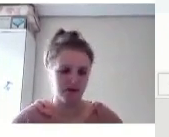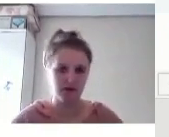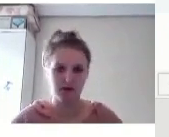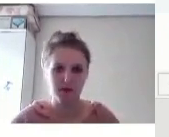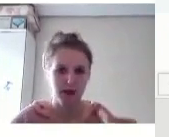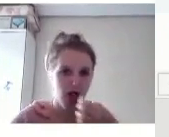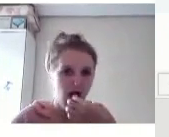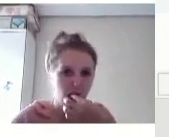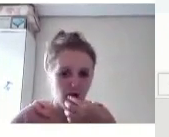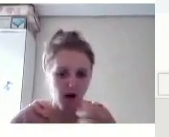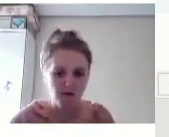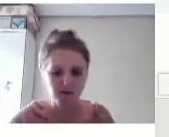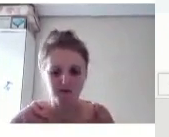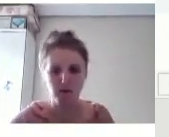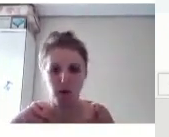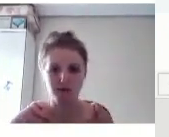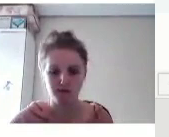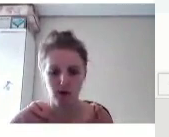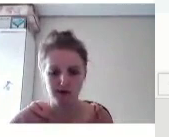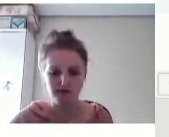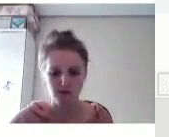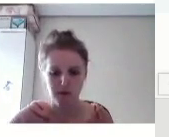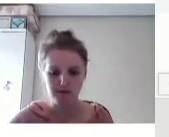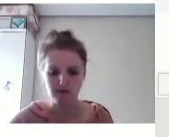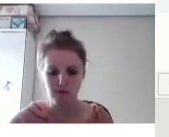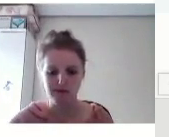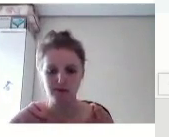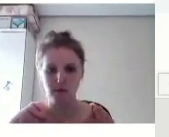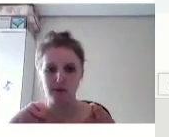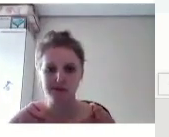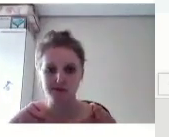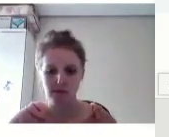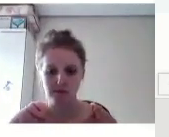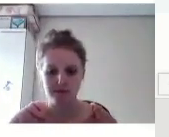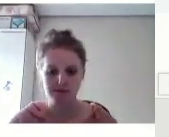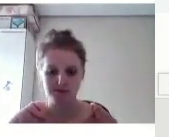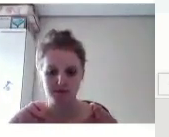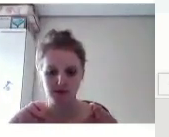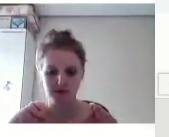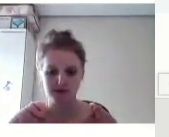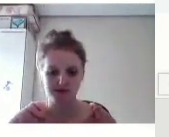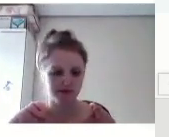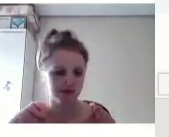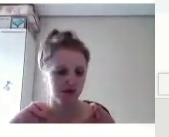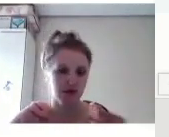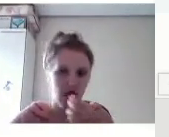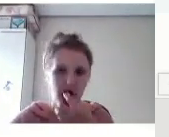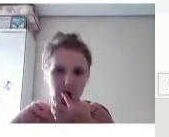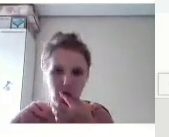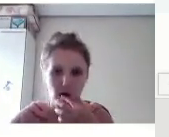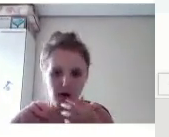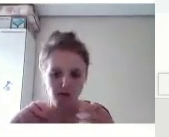hamiltoniana, vai ser basicamente só a integração no volume da quantidade φ ponto del π,